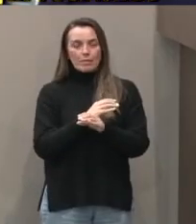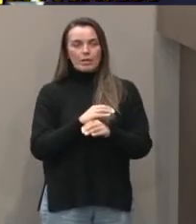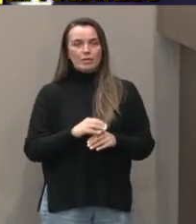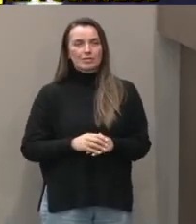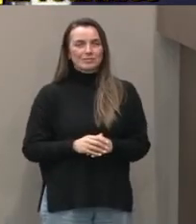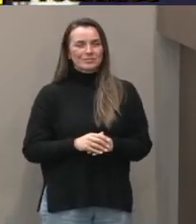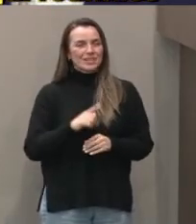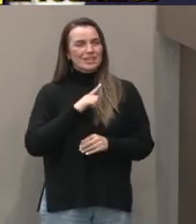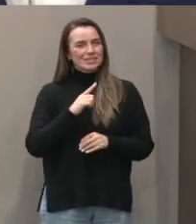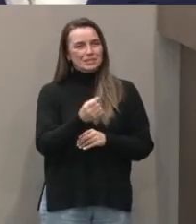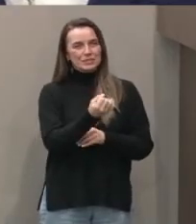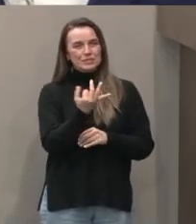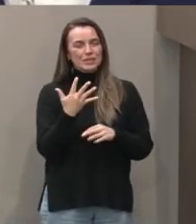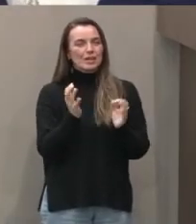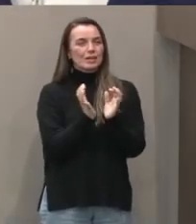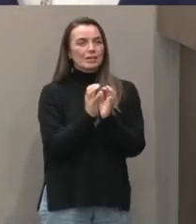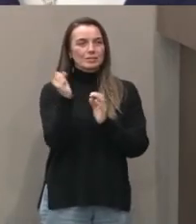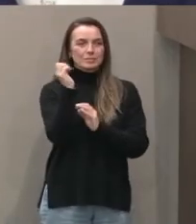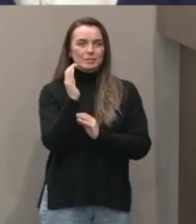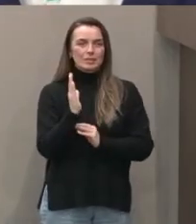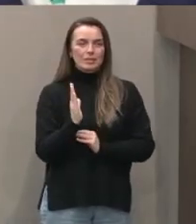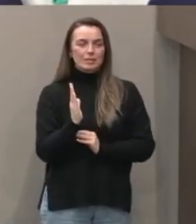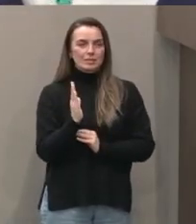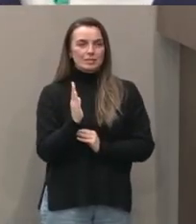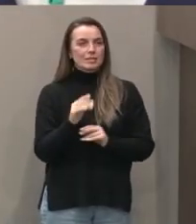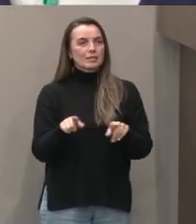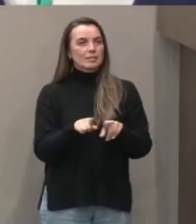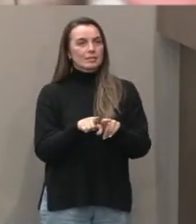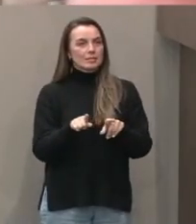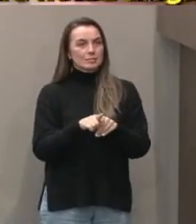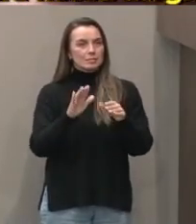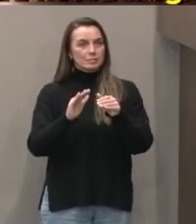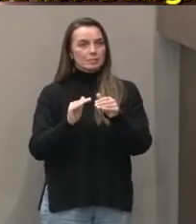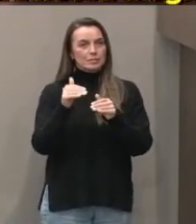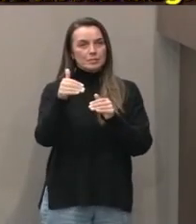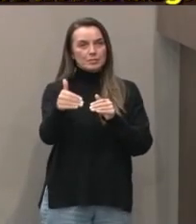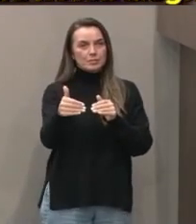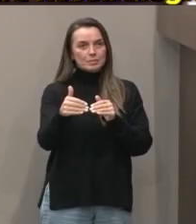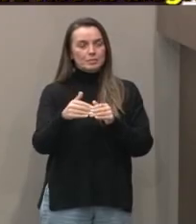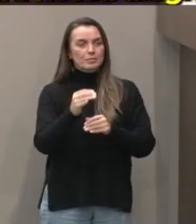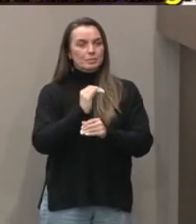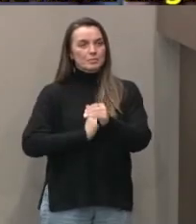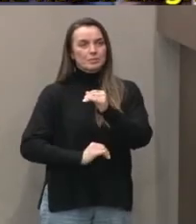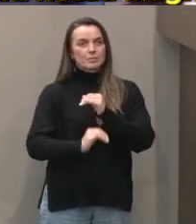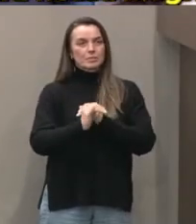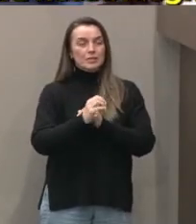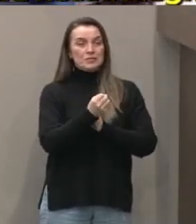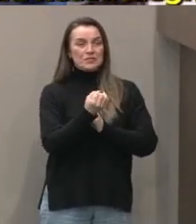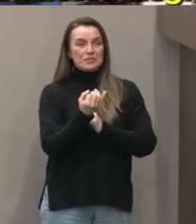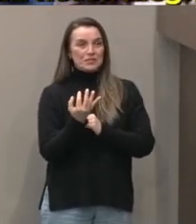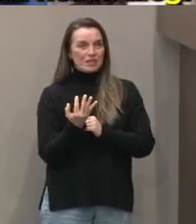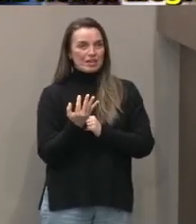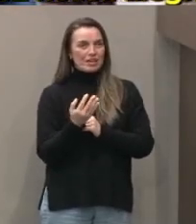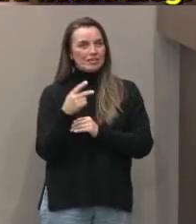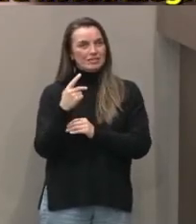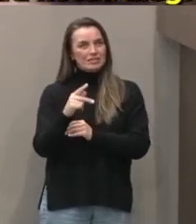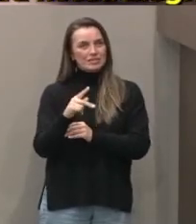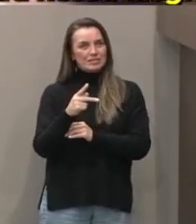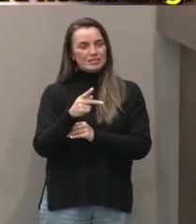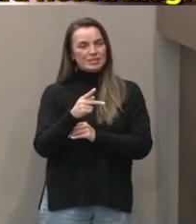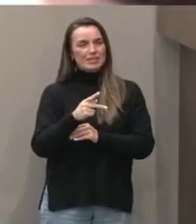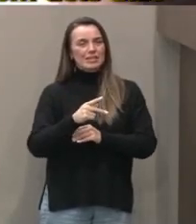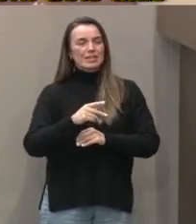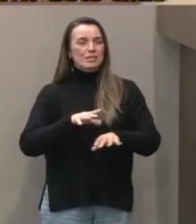vários colegas do Brasil e também do exterior. Muitos deles, para nossa alegria, foram formados